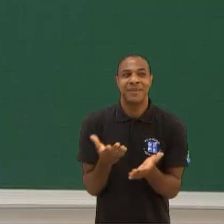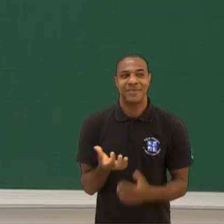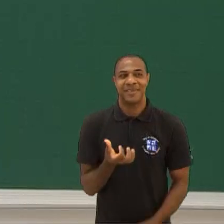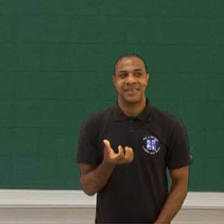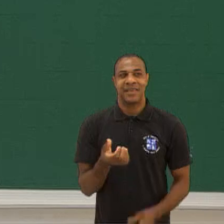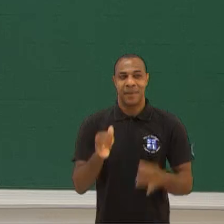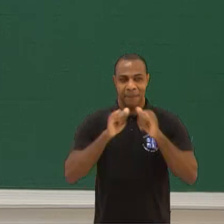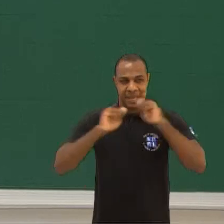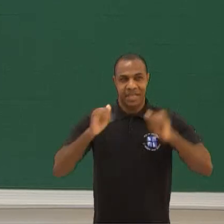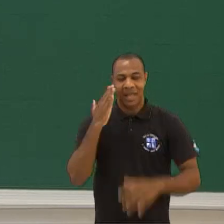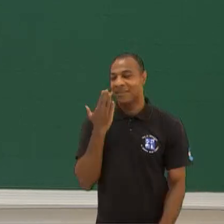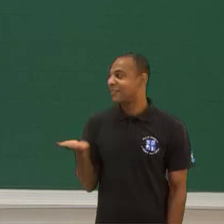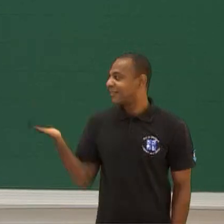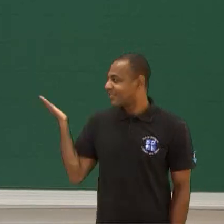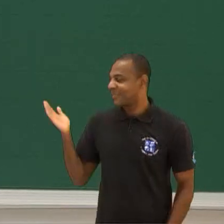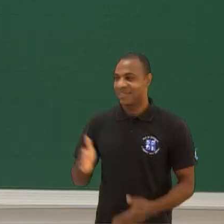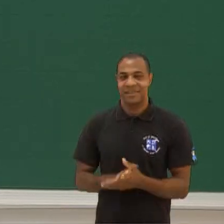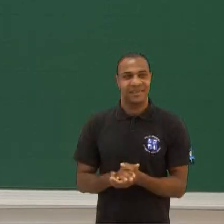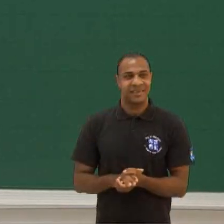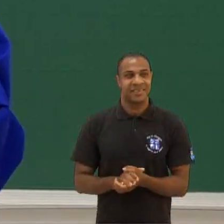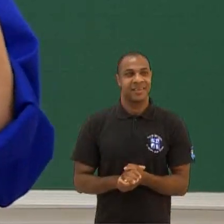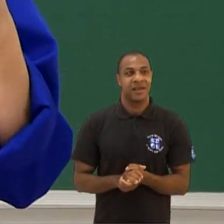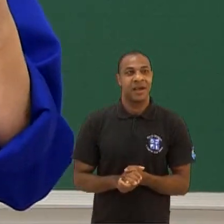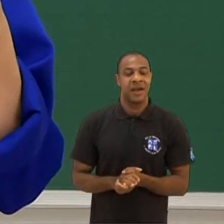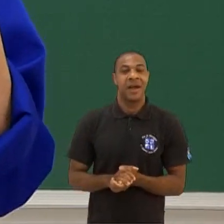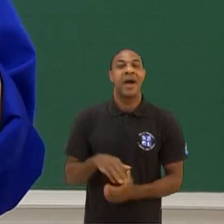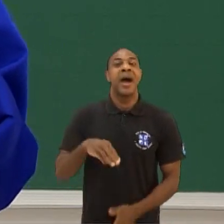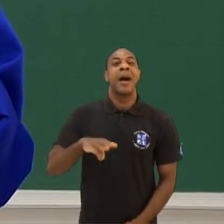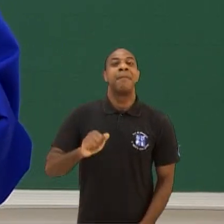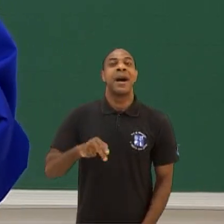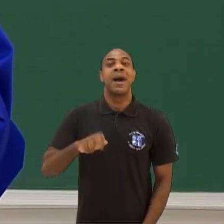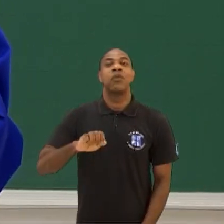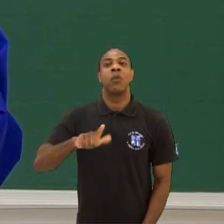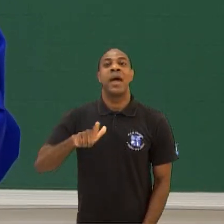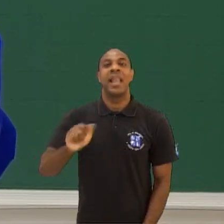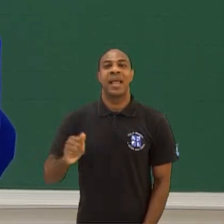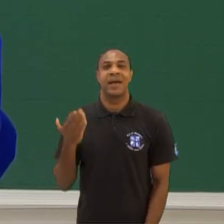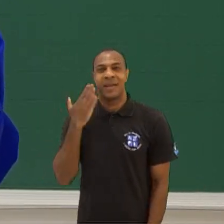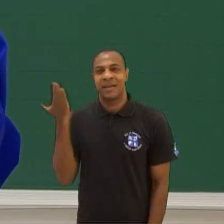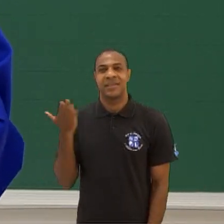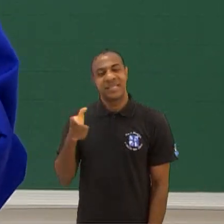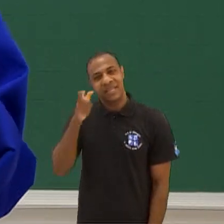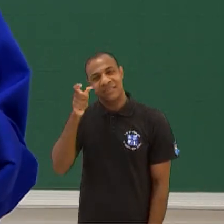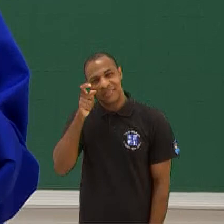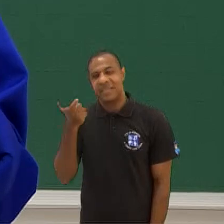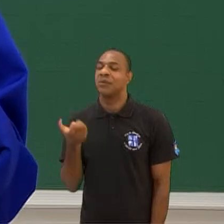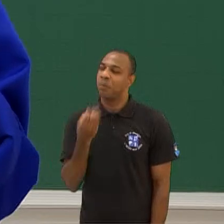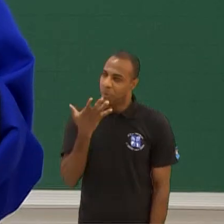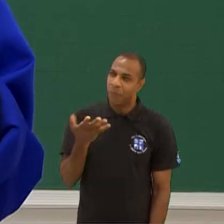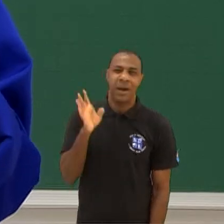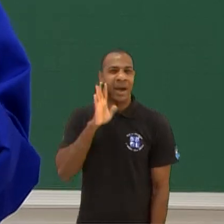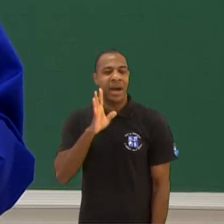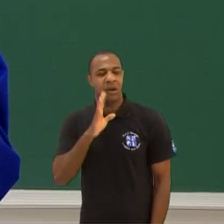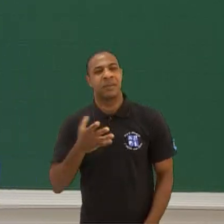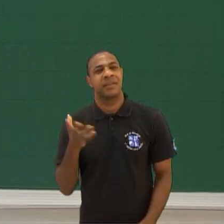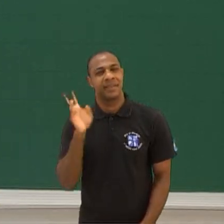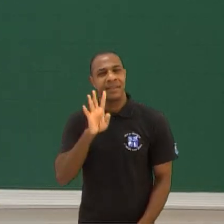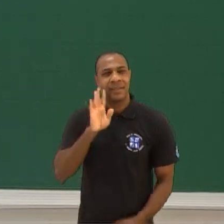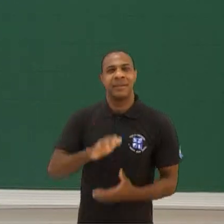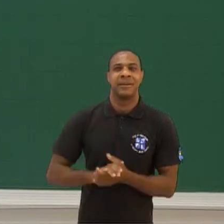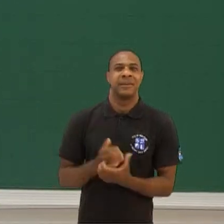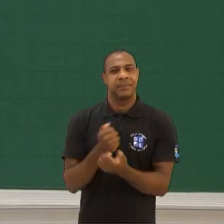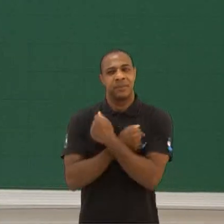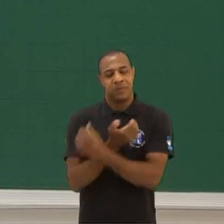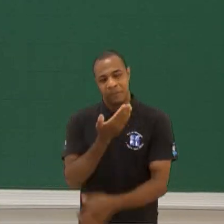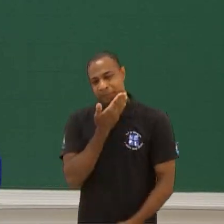dar uma olhada aqui. A Manuela Carlesso, estou assistindo a aula, muito interativa, bem legal. Obrigada,